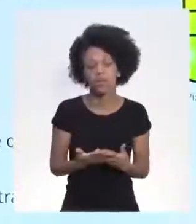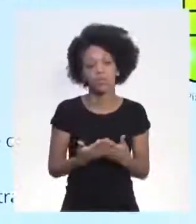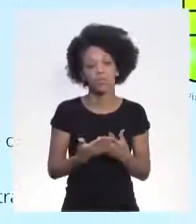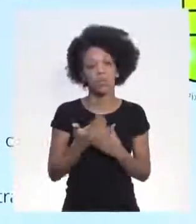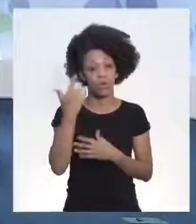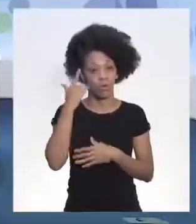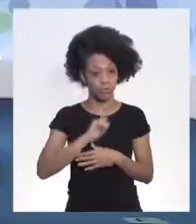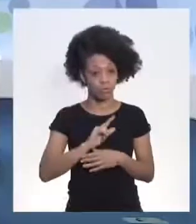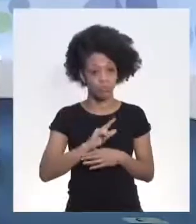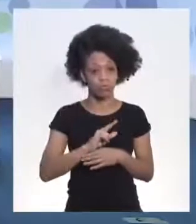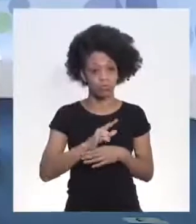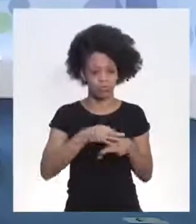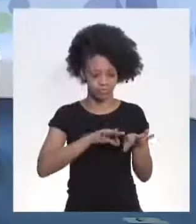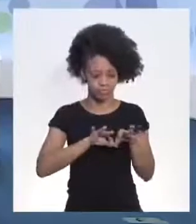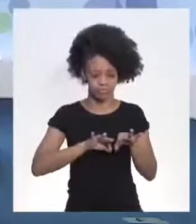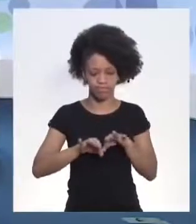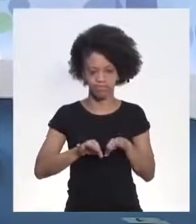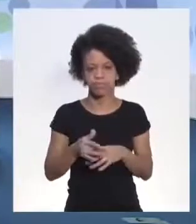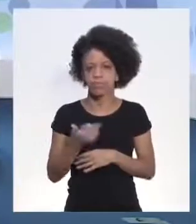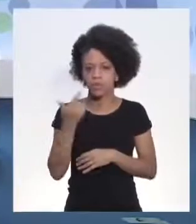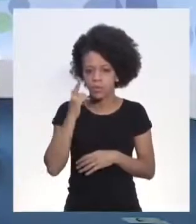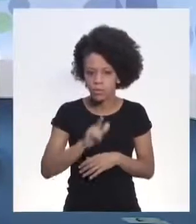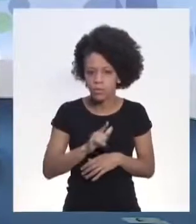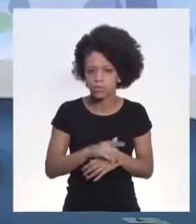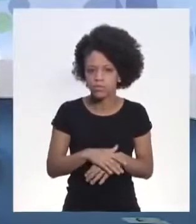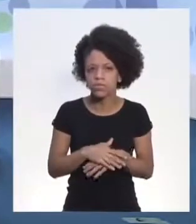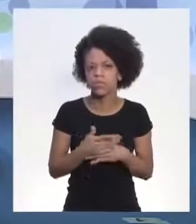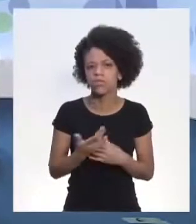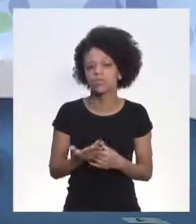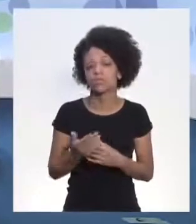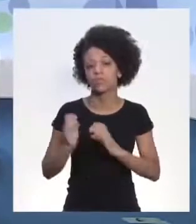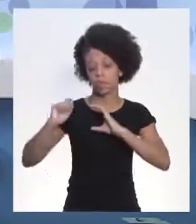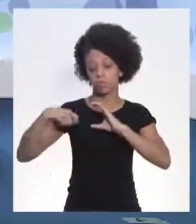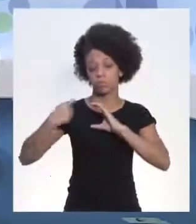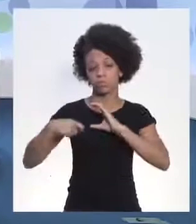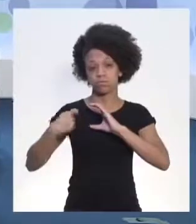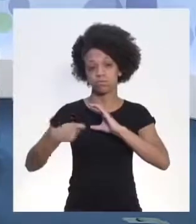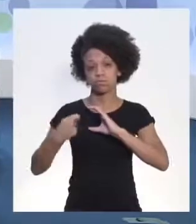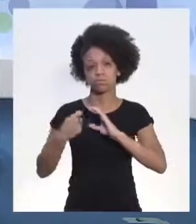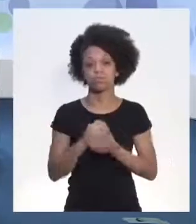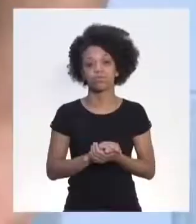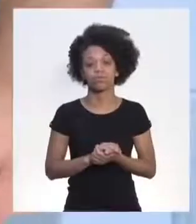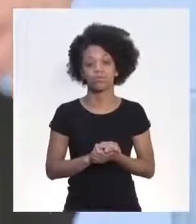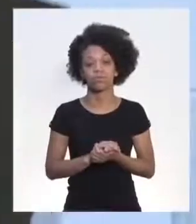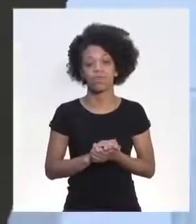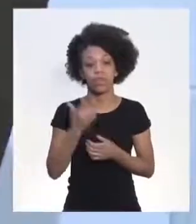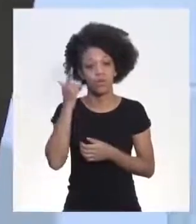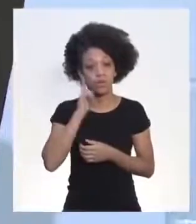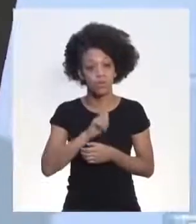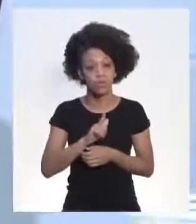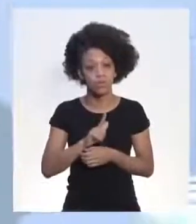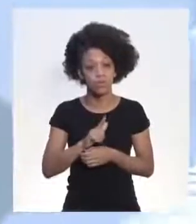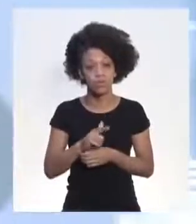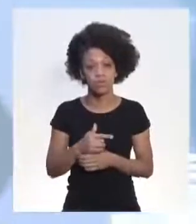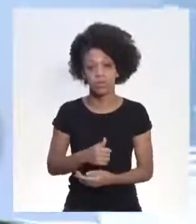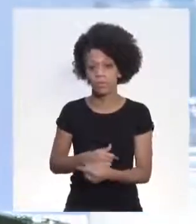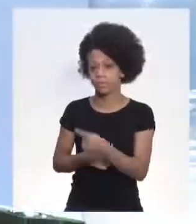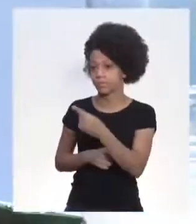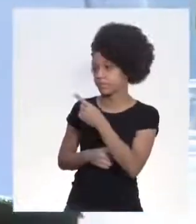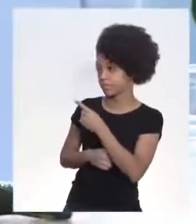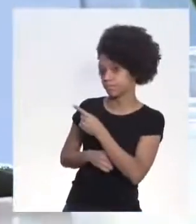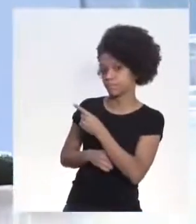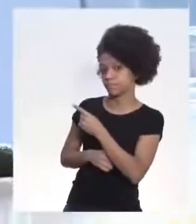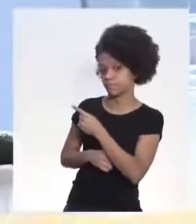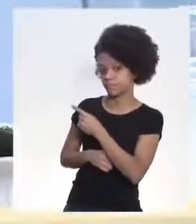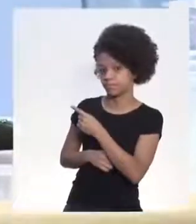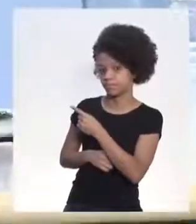construir. Eu consegui montar, vou pedir aqui para o câmera colocar, eu consegui construir esse aqui, ó. Então, esse aqui é o,